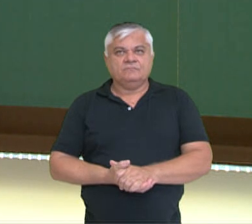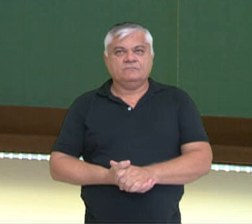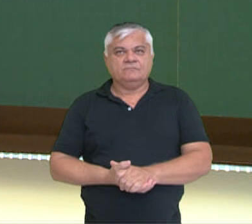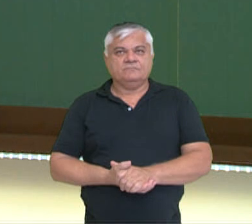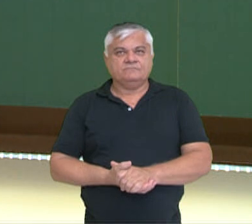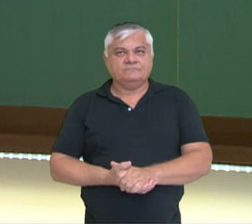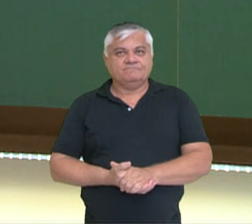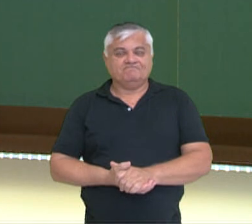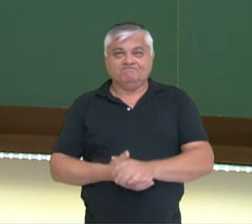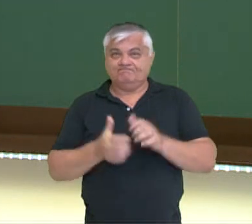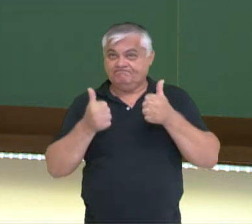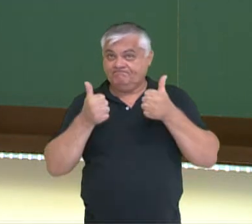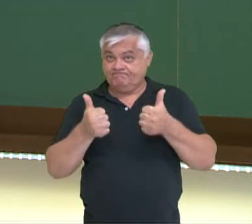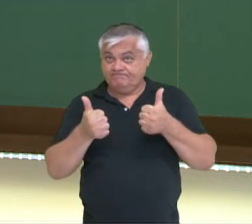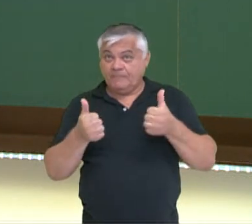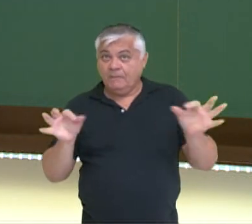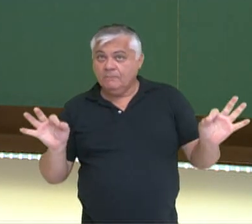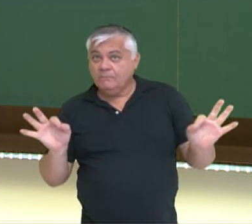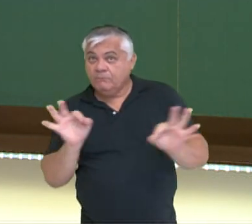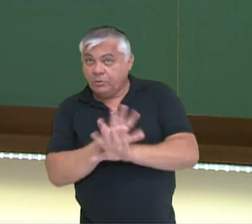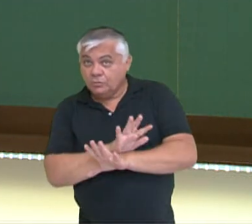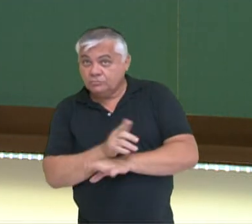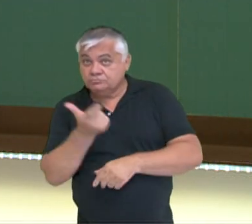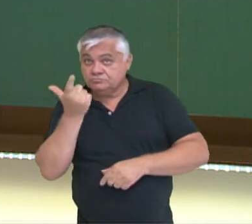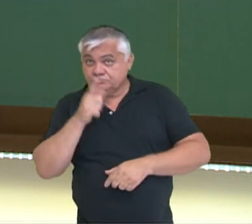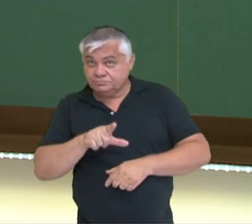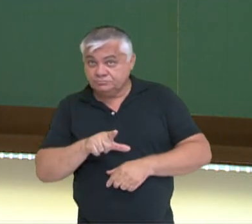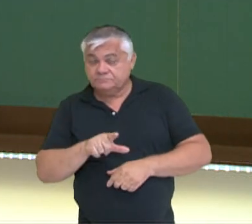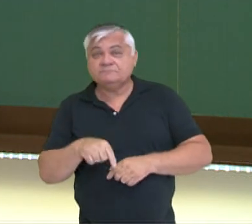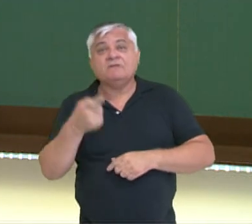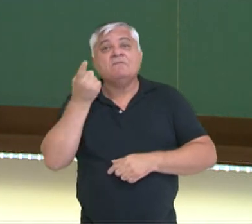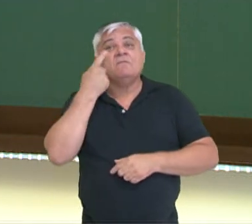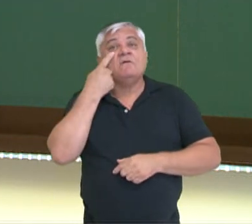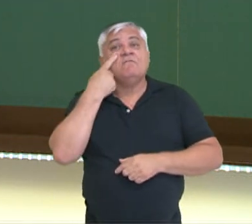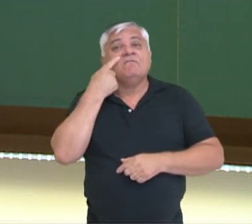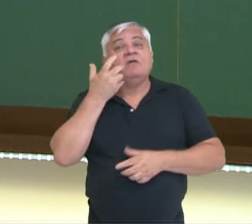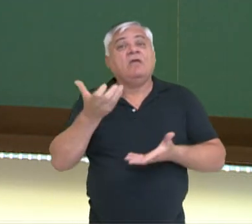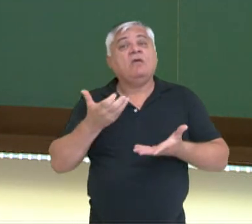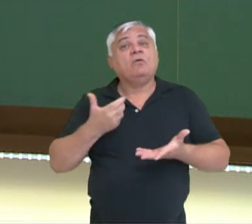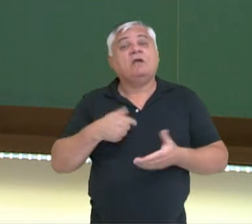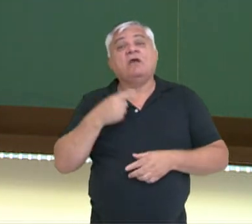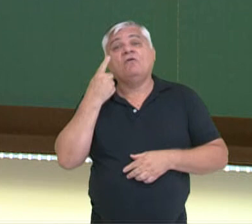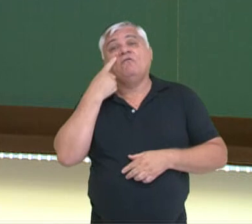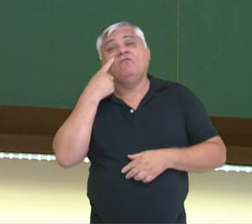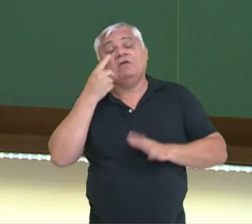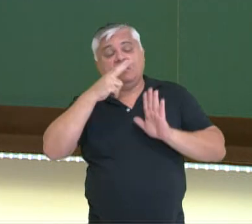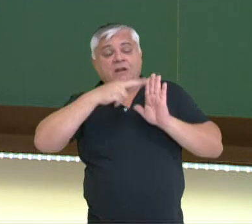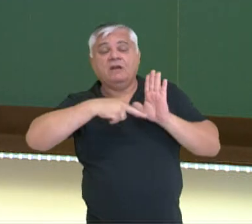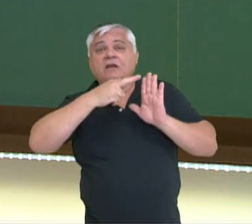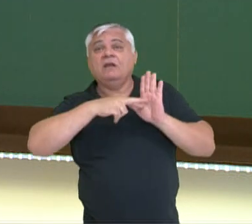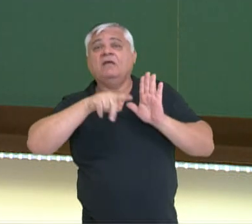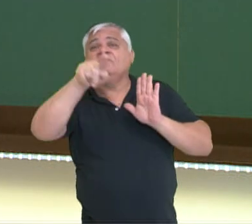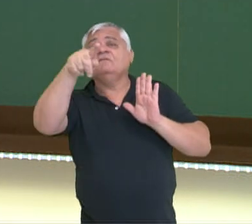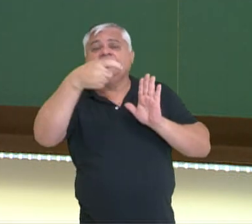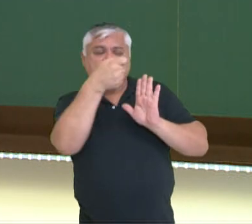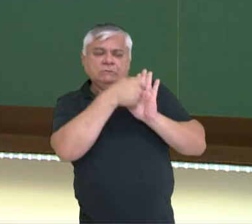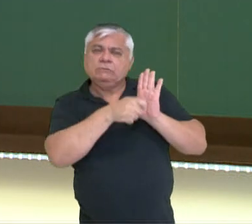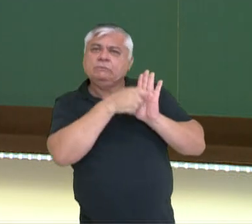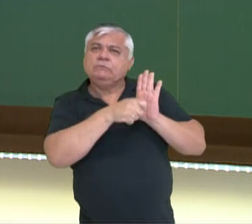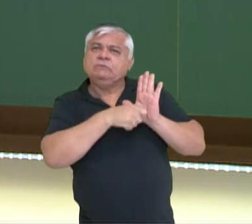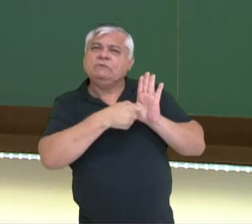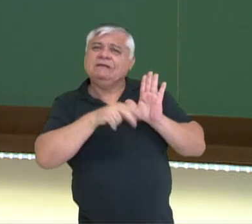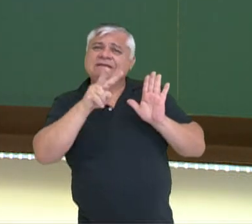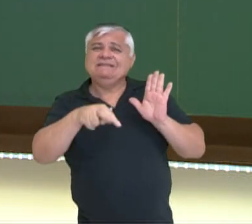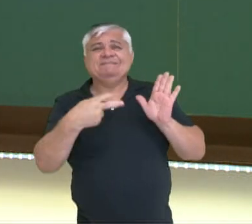Listo, muito bem. Prontinho? Vamos ver. Eu gostaria de ver, na verdade, de ler o que você escreveu. Não é